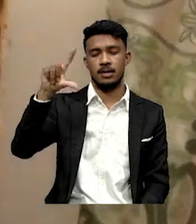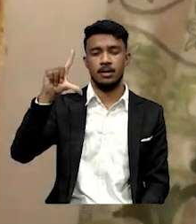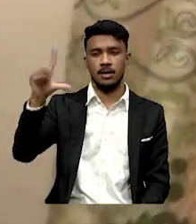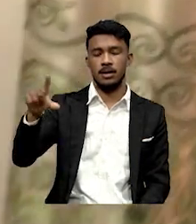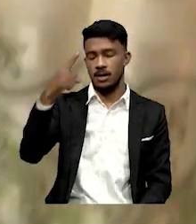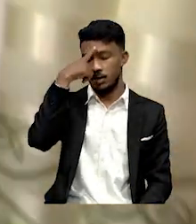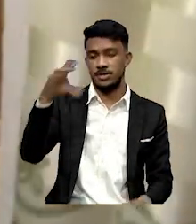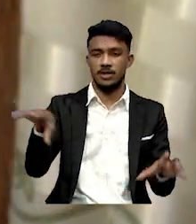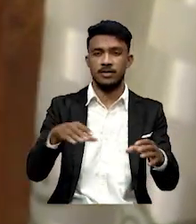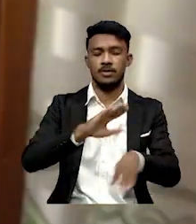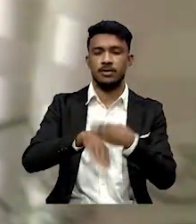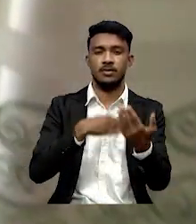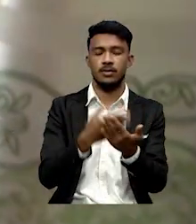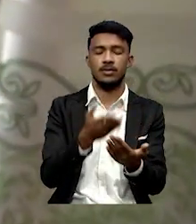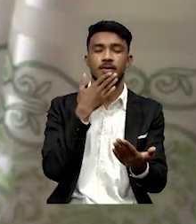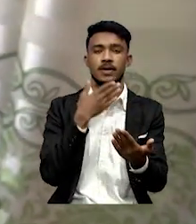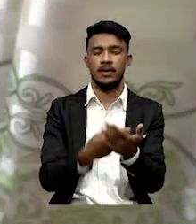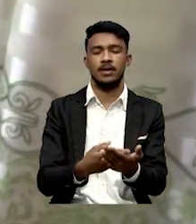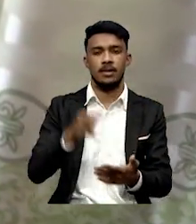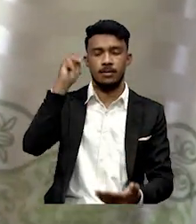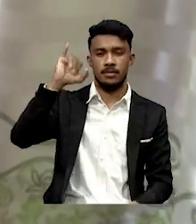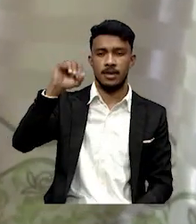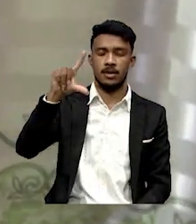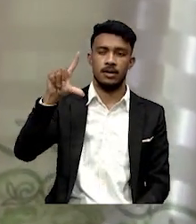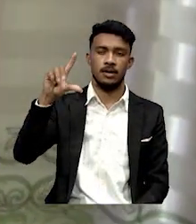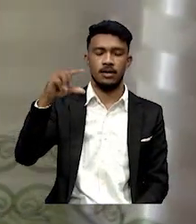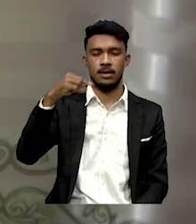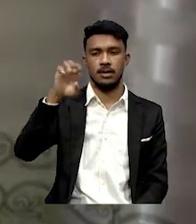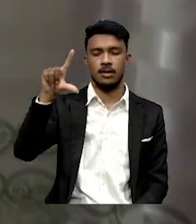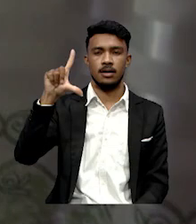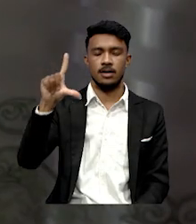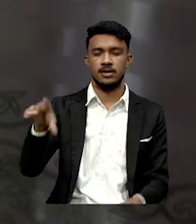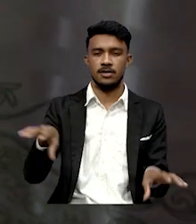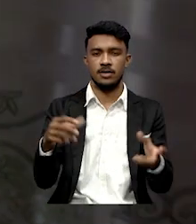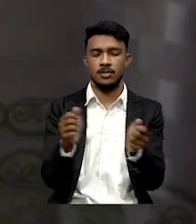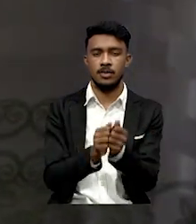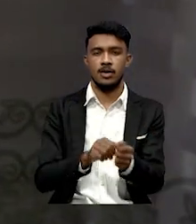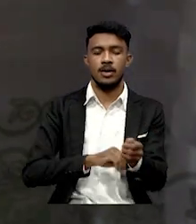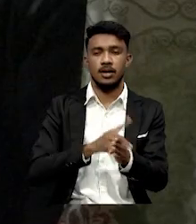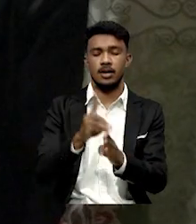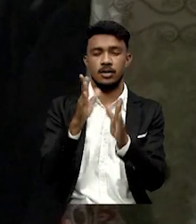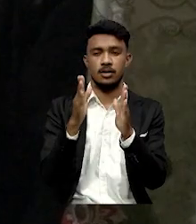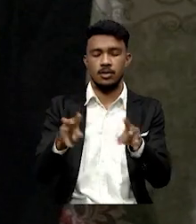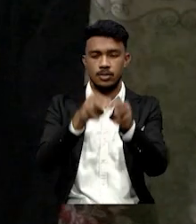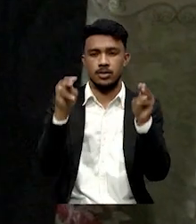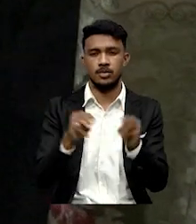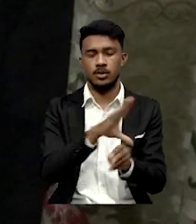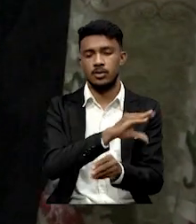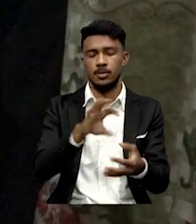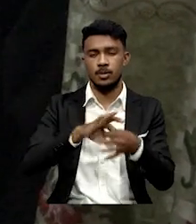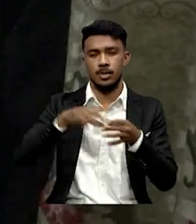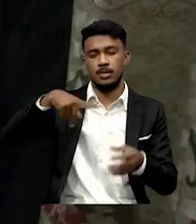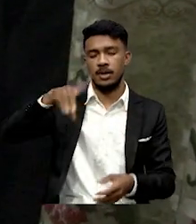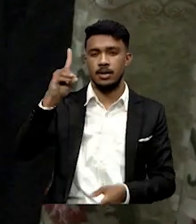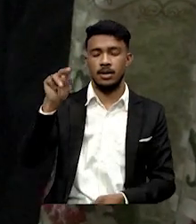projeto Hiracle, lá o sucesso. Miguel Pereira Mos agradece a colaboração entre a autoridade local no equipa PNDSIRA, onde é